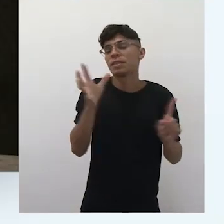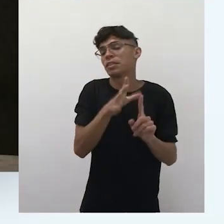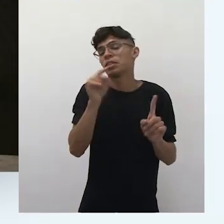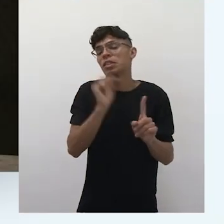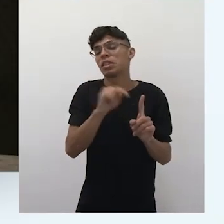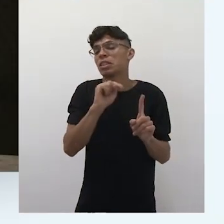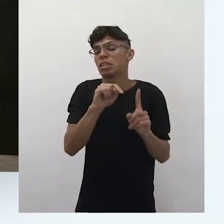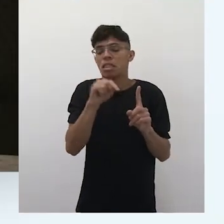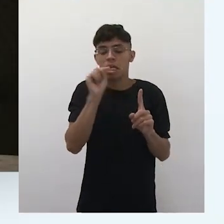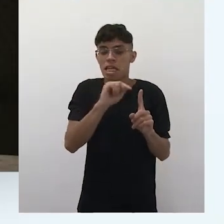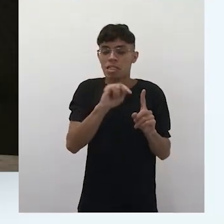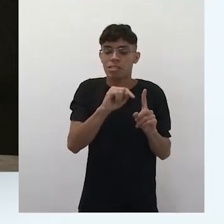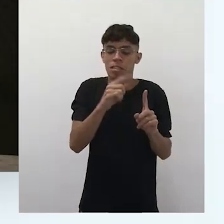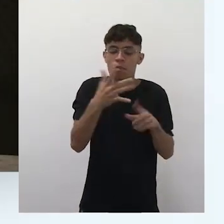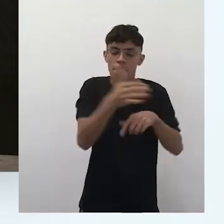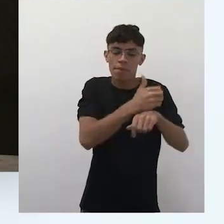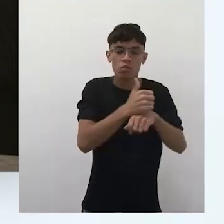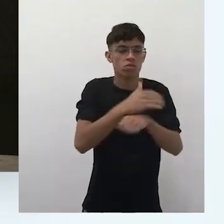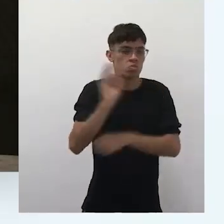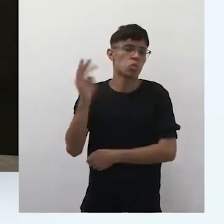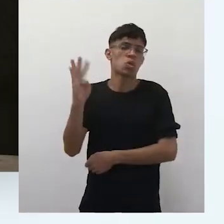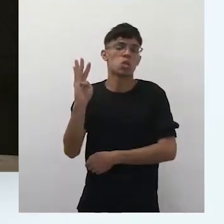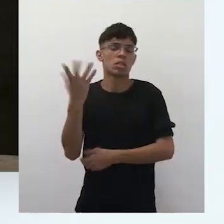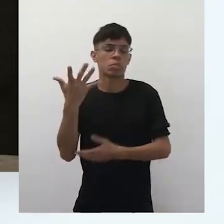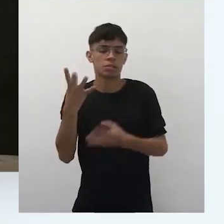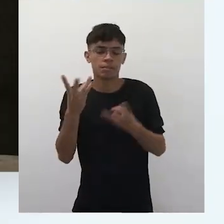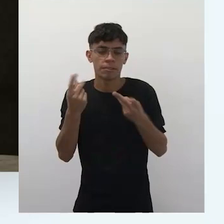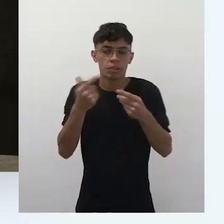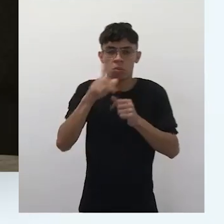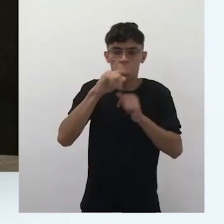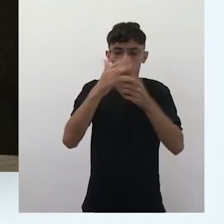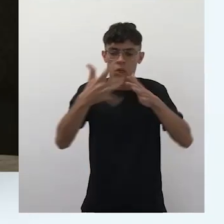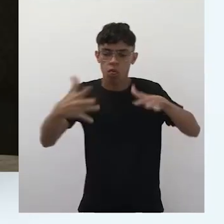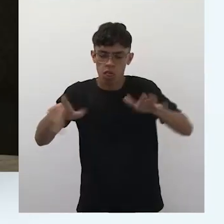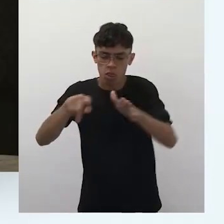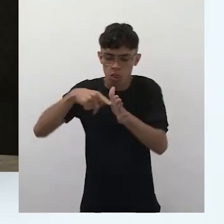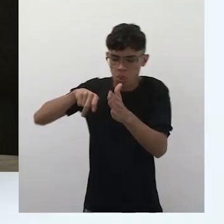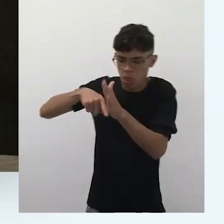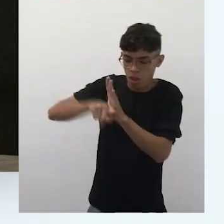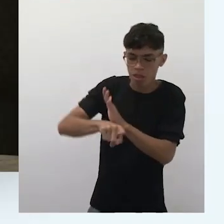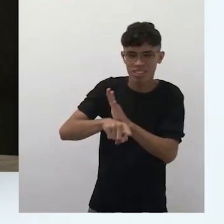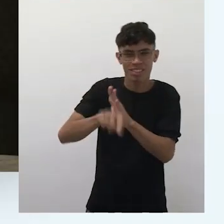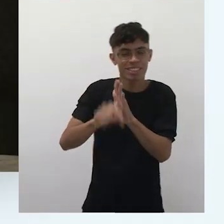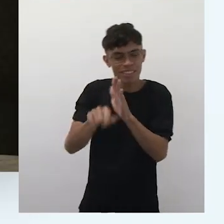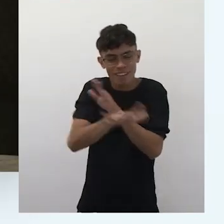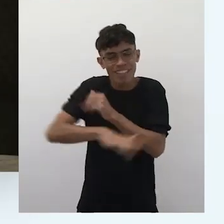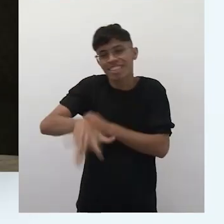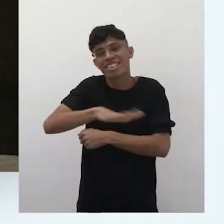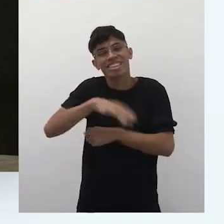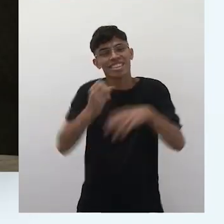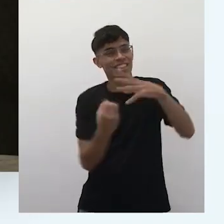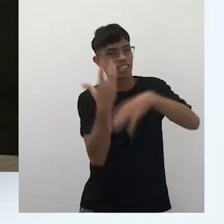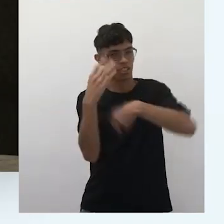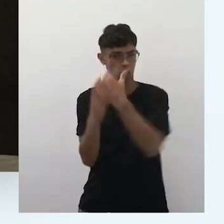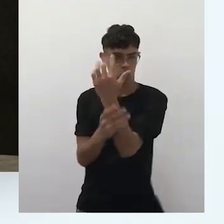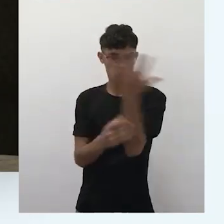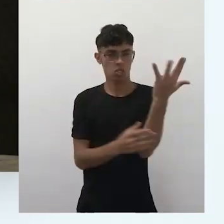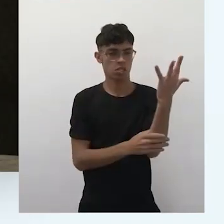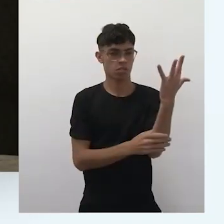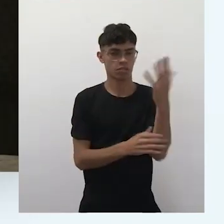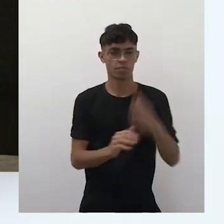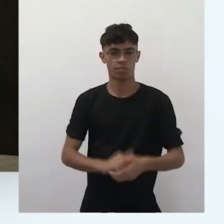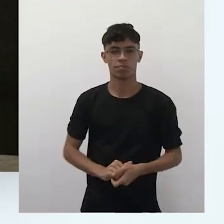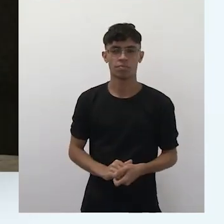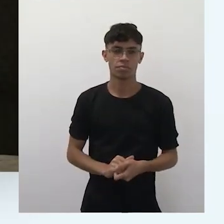tornarem biólogos, né? E o olhar que ele trazia do fundo do mar era estritamente da natureza. Né? Os programas da National